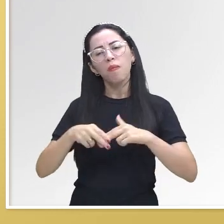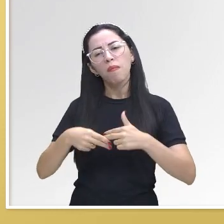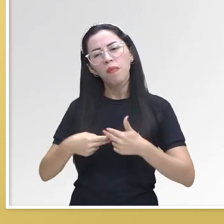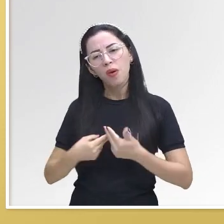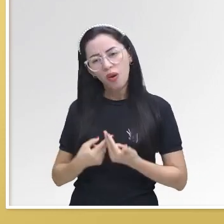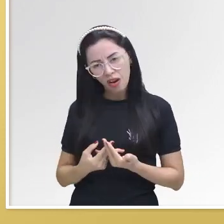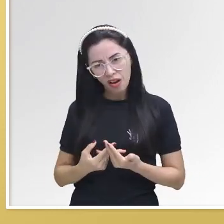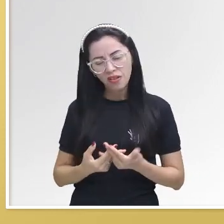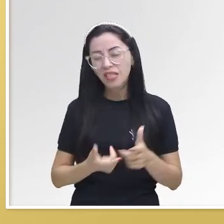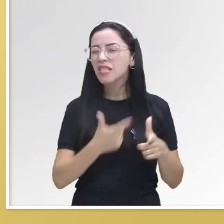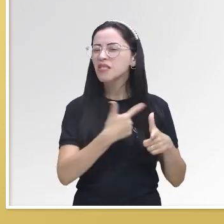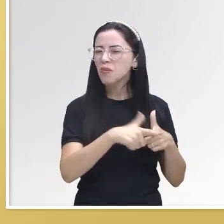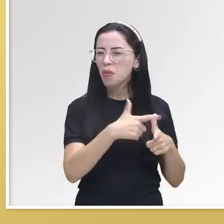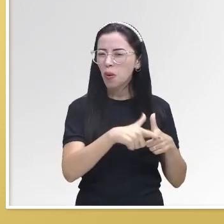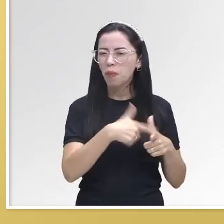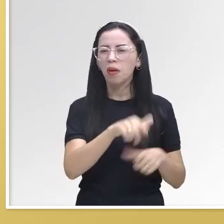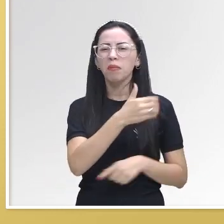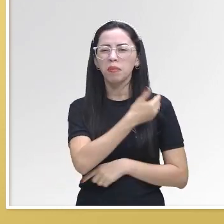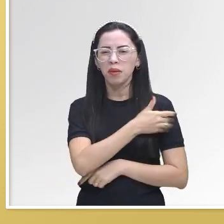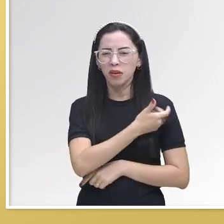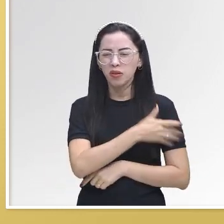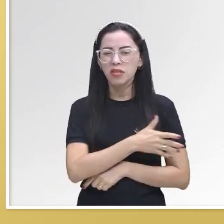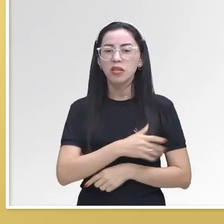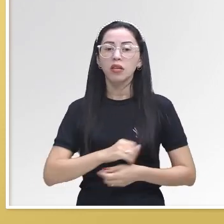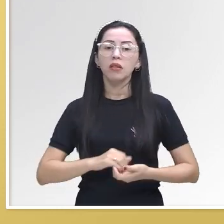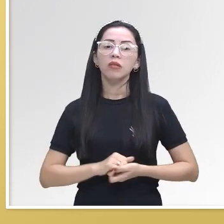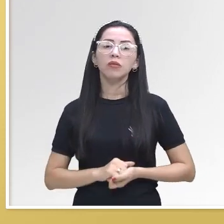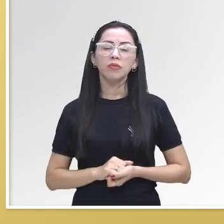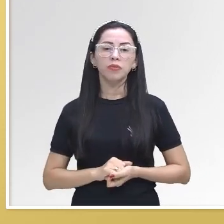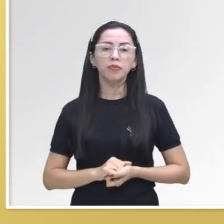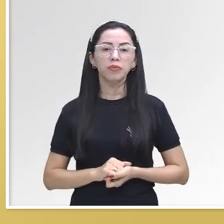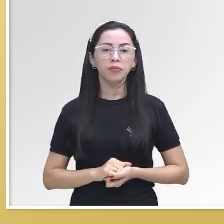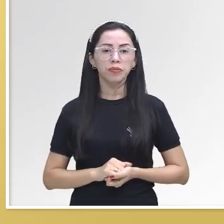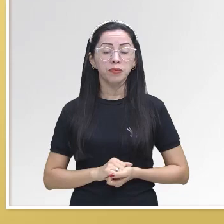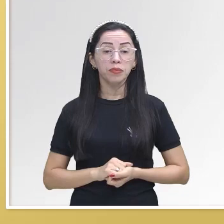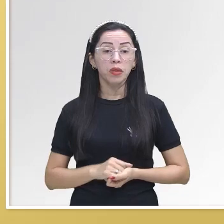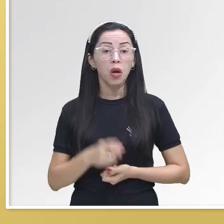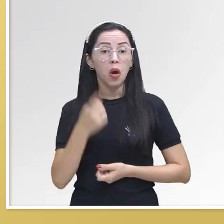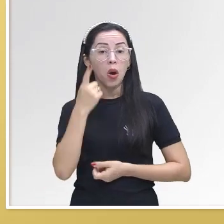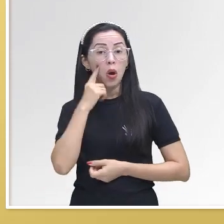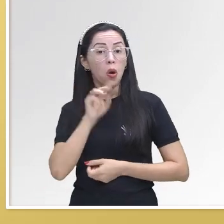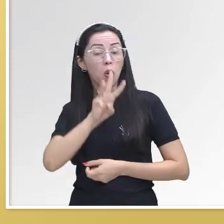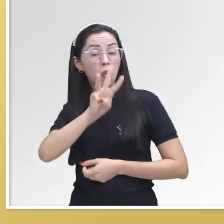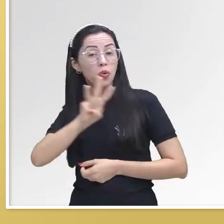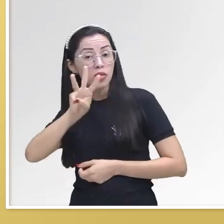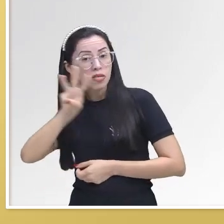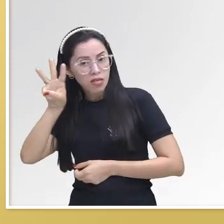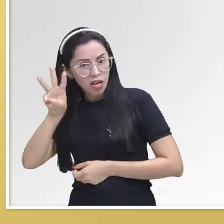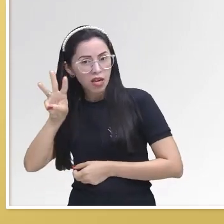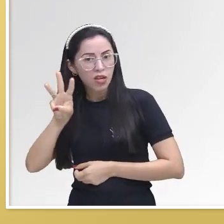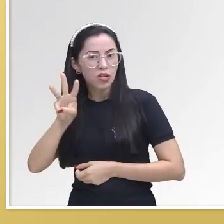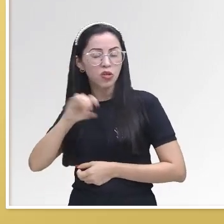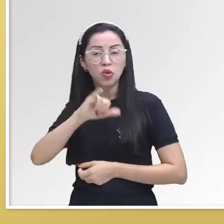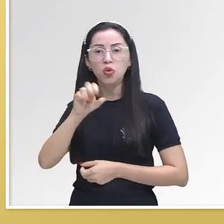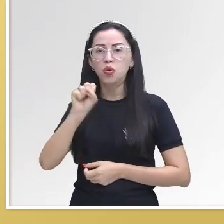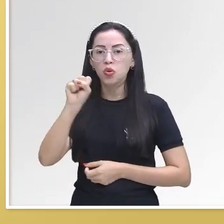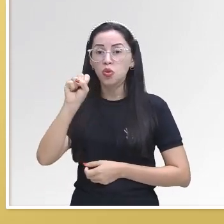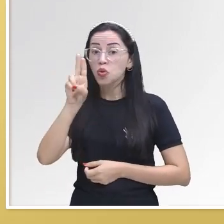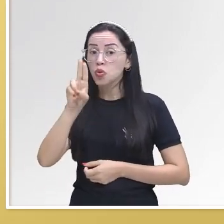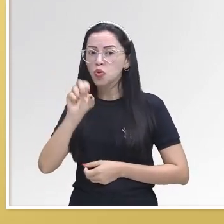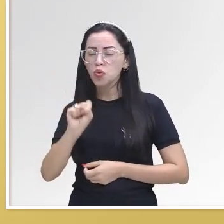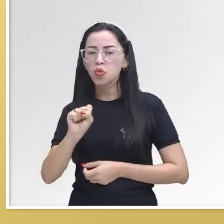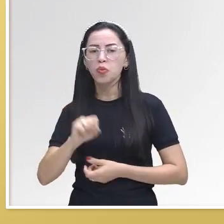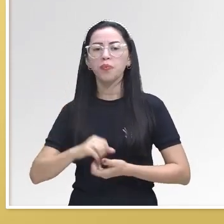desses crimes. Eu quero que você acompanhe agora um VT. Segundo o site Jus Brasil, algumas vezes pode ser